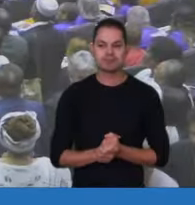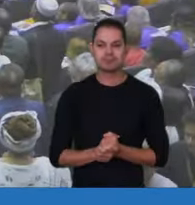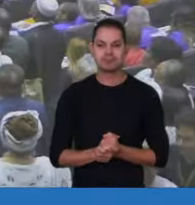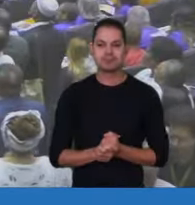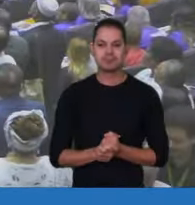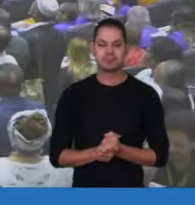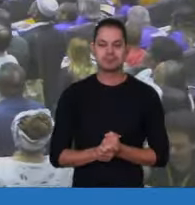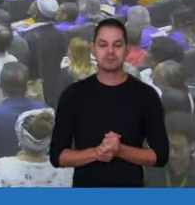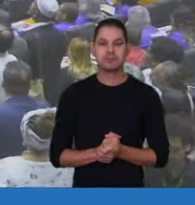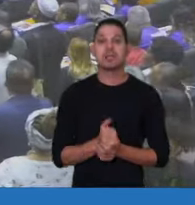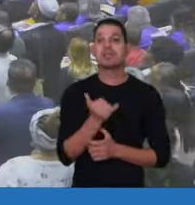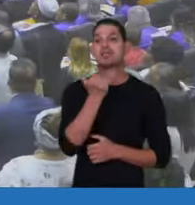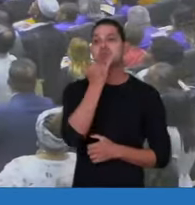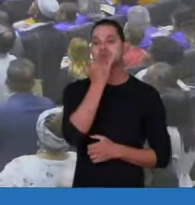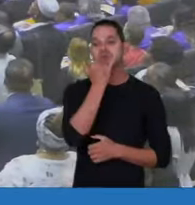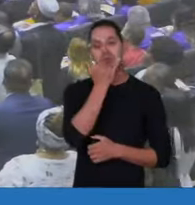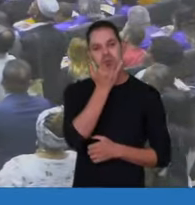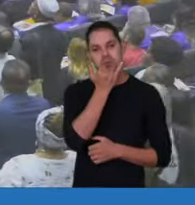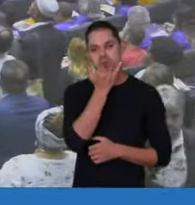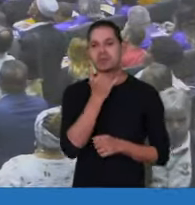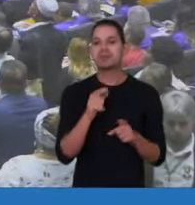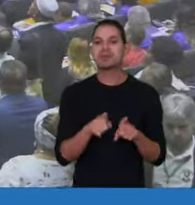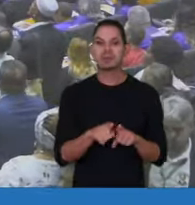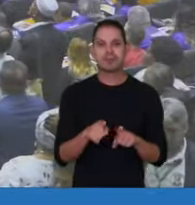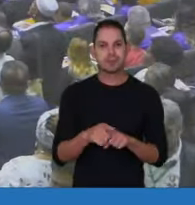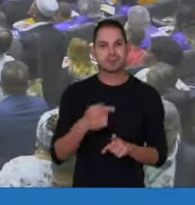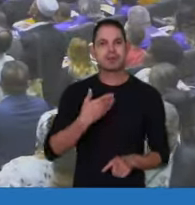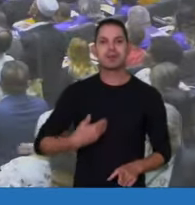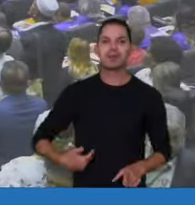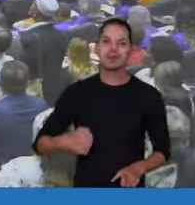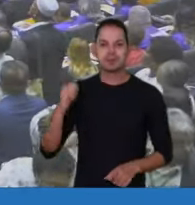E um pedido de desculpas do Estado brasileiro.